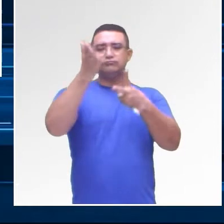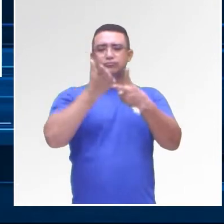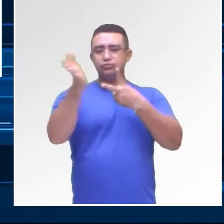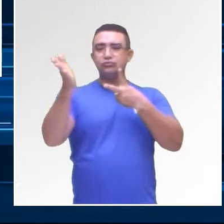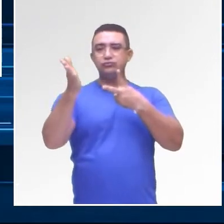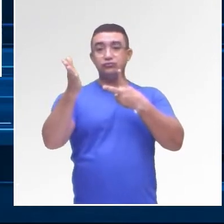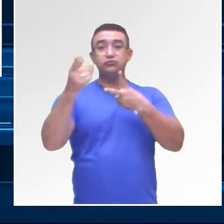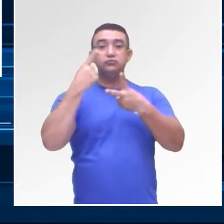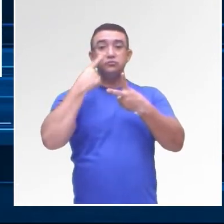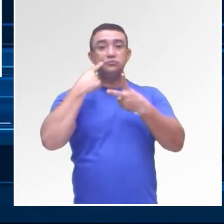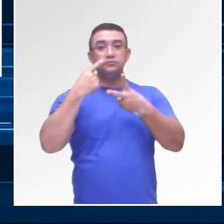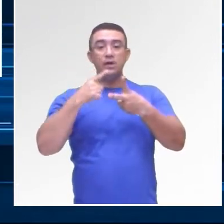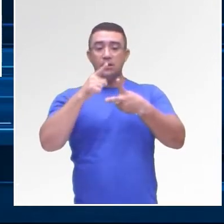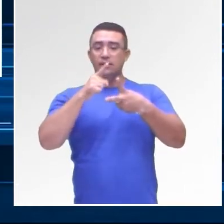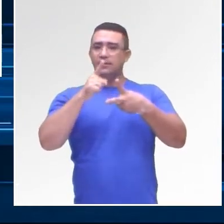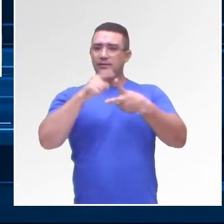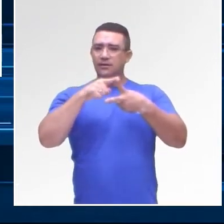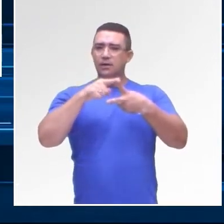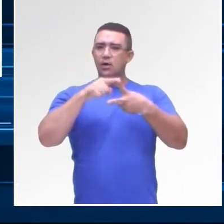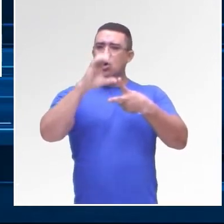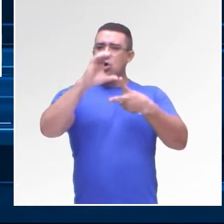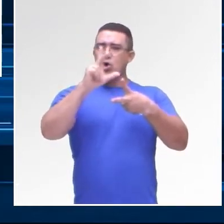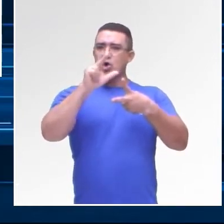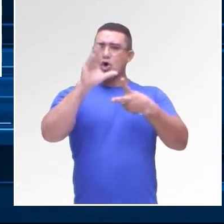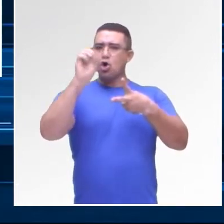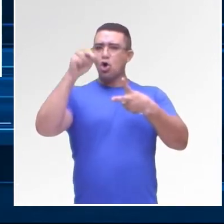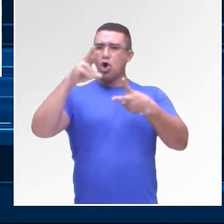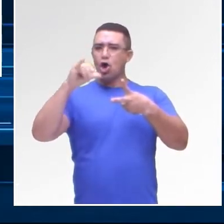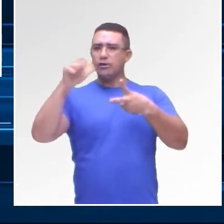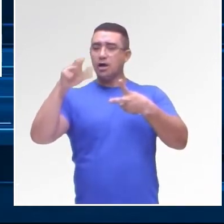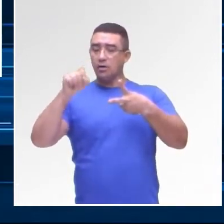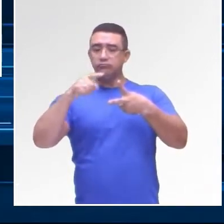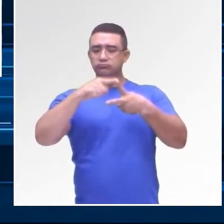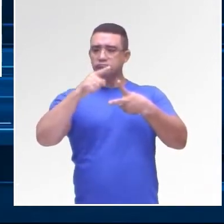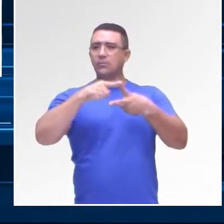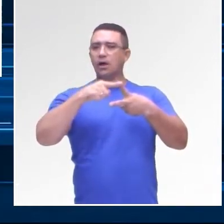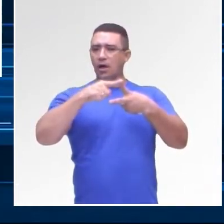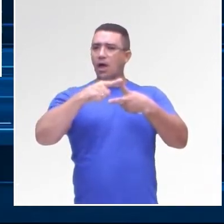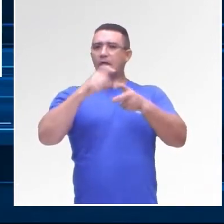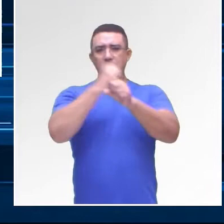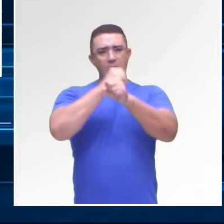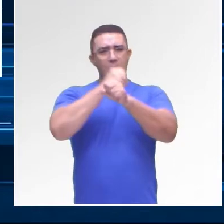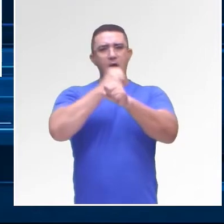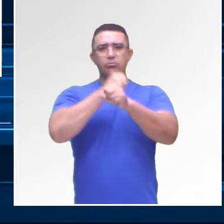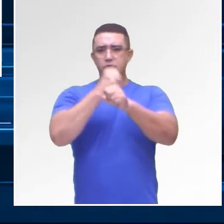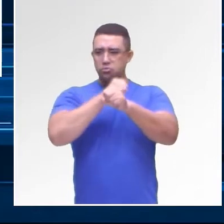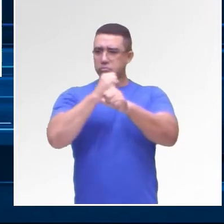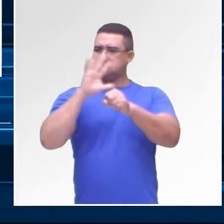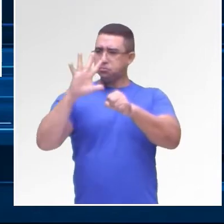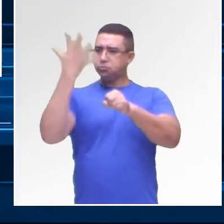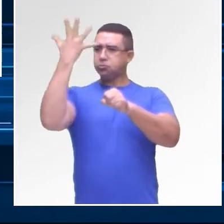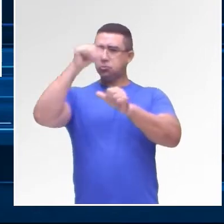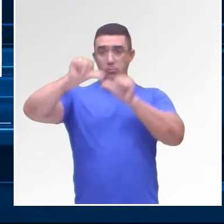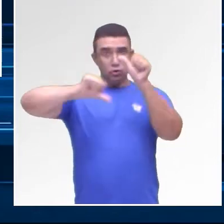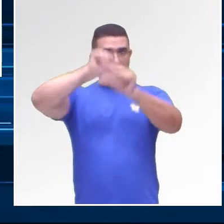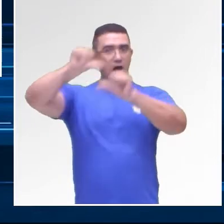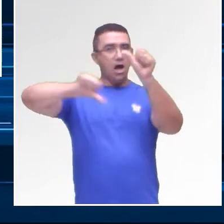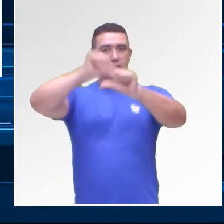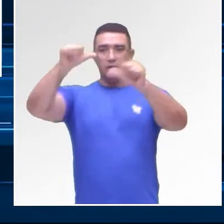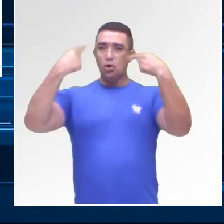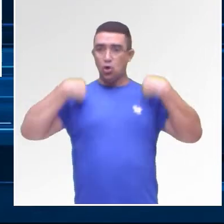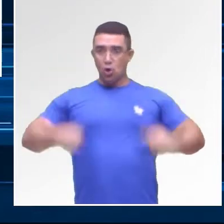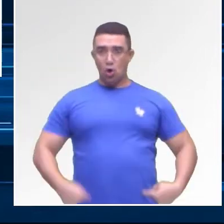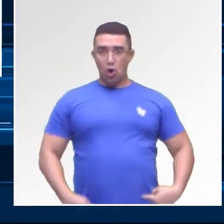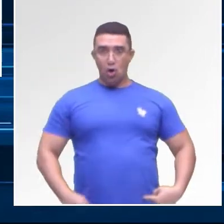mudanças crônicas são aquelas permanentes que levam um tempo para acontecer. Daqui a pouco vocês vão ver um exemplo.